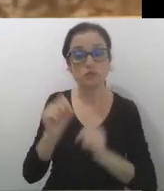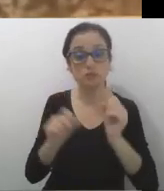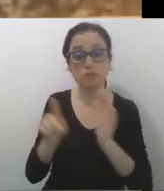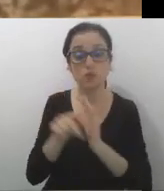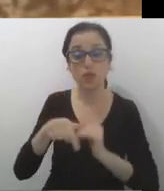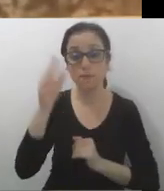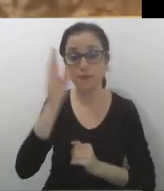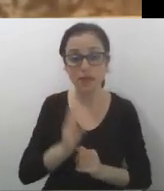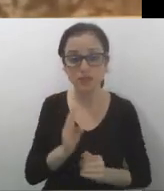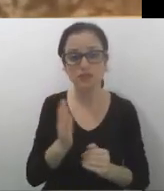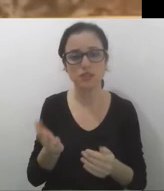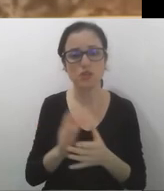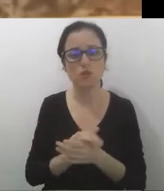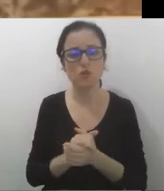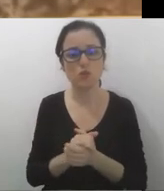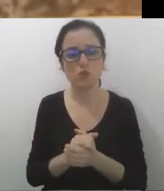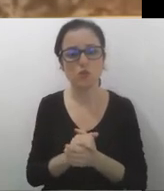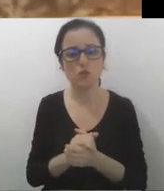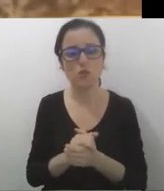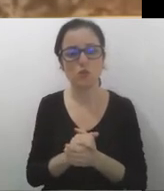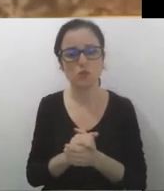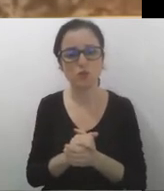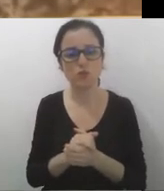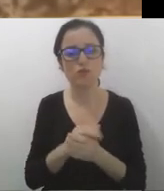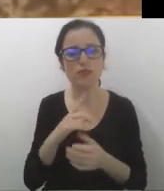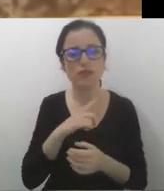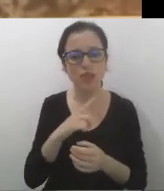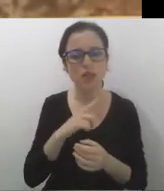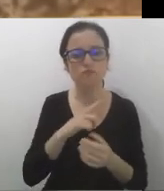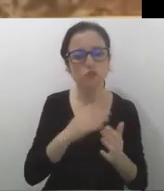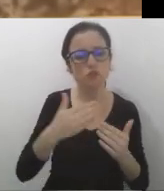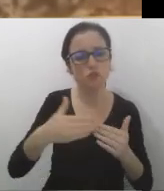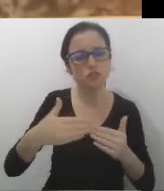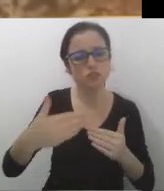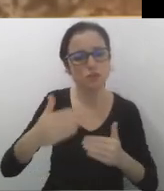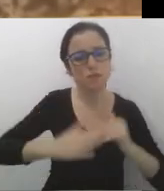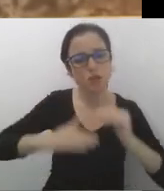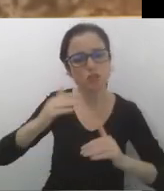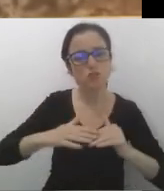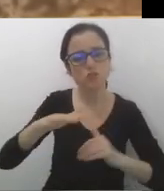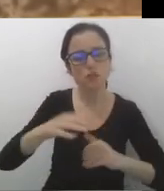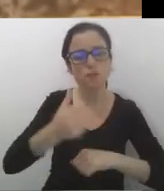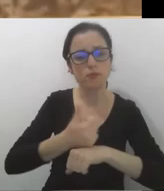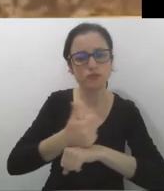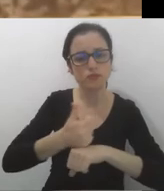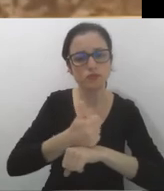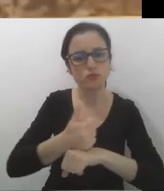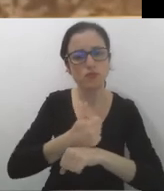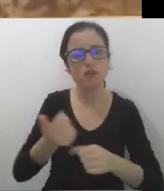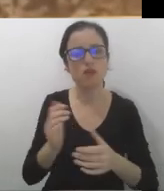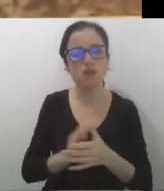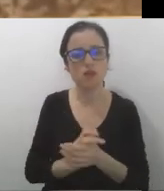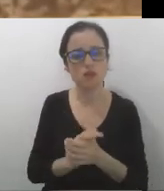design industrial aqui no Brasil, mais nessa estruturação do que teve uma consequência na prática,